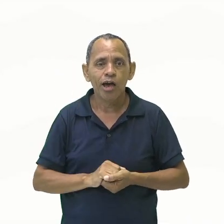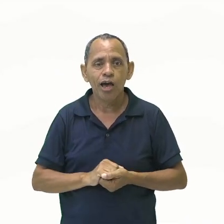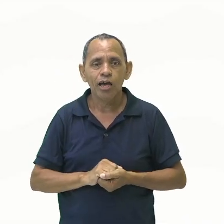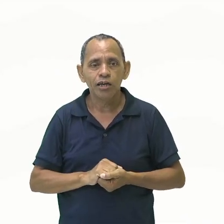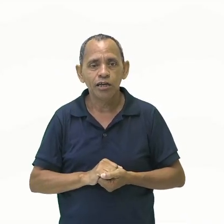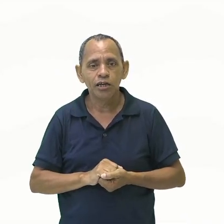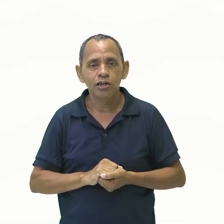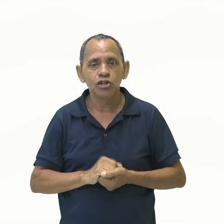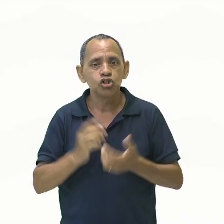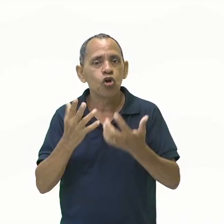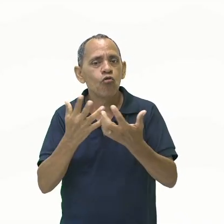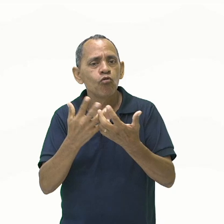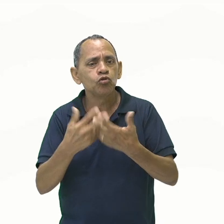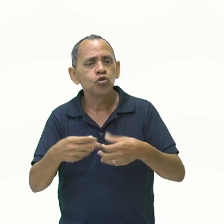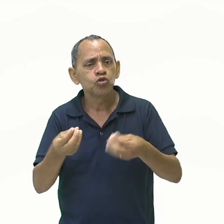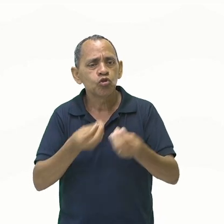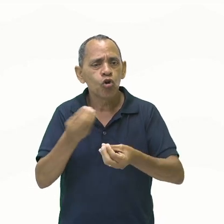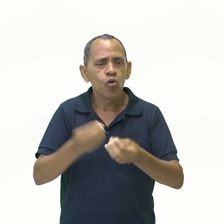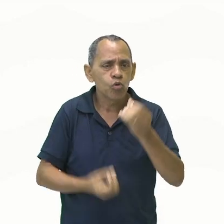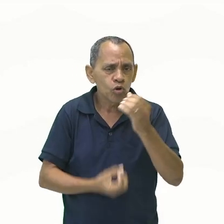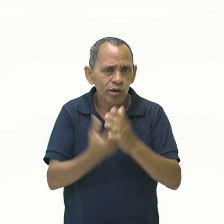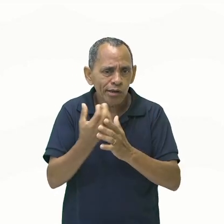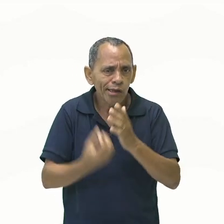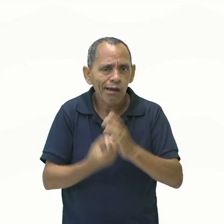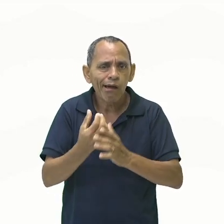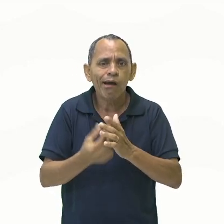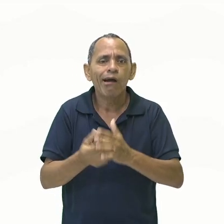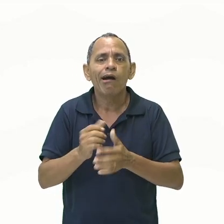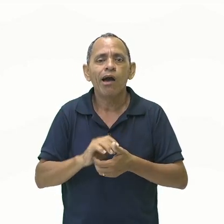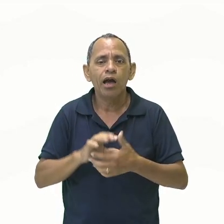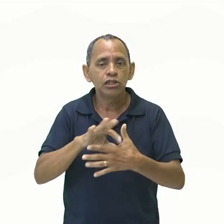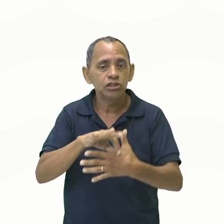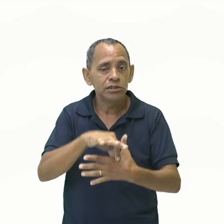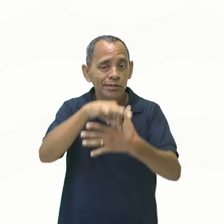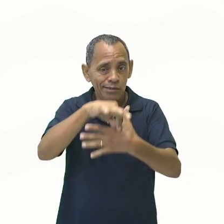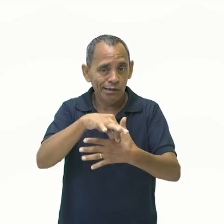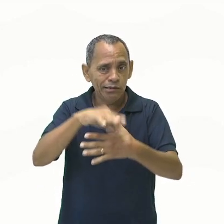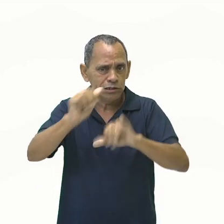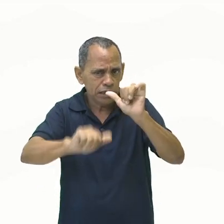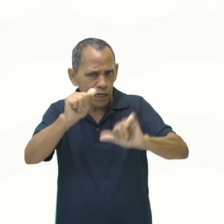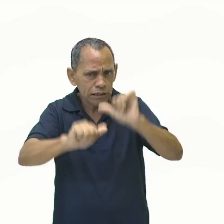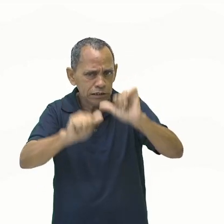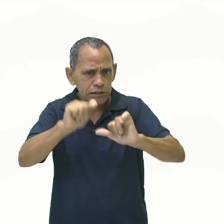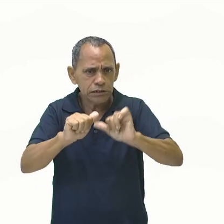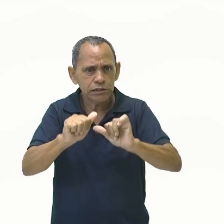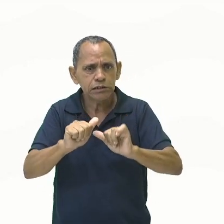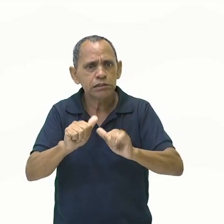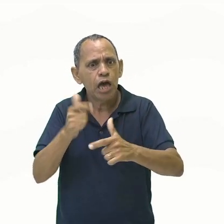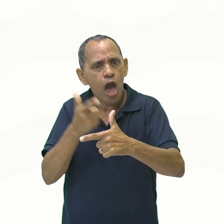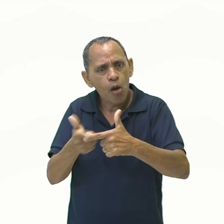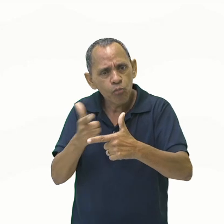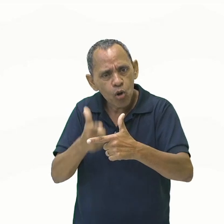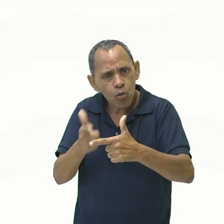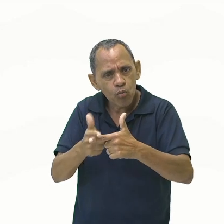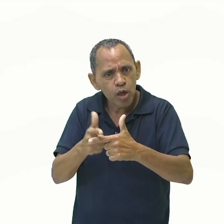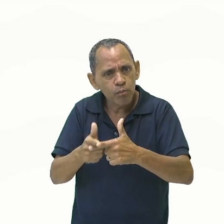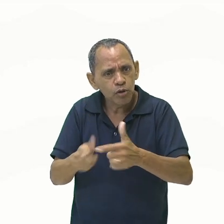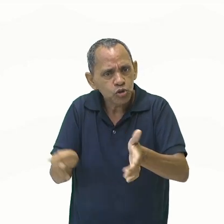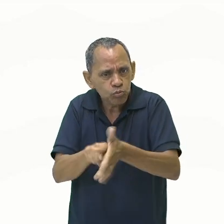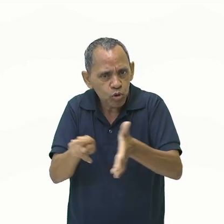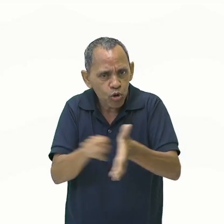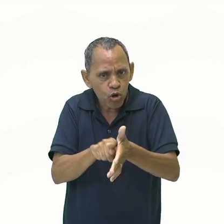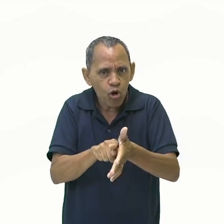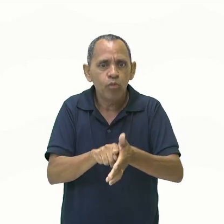fomentar o fomento da liderança e análise de soluções adequadas para uma série de impasses,